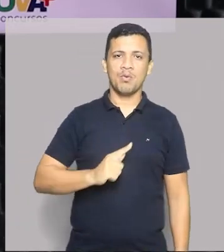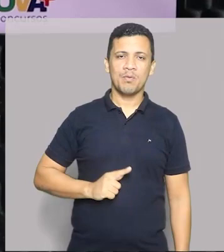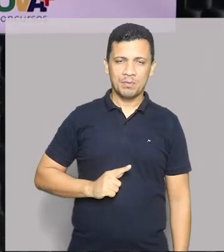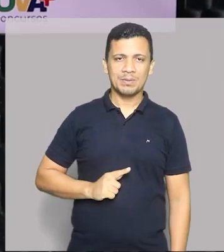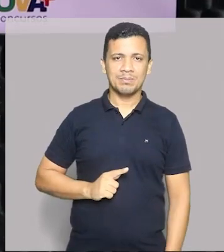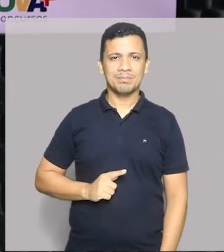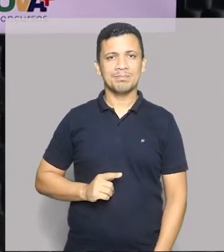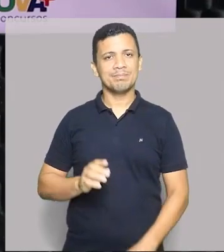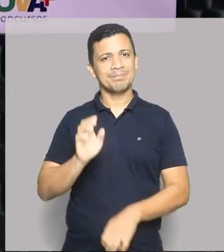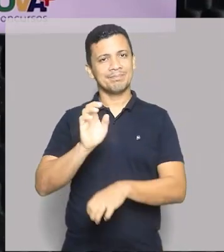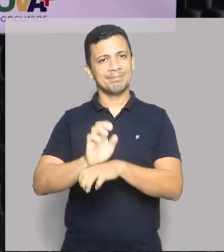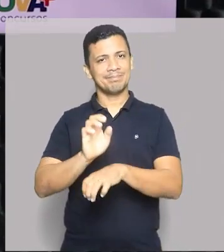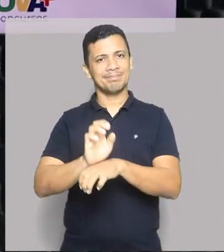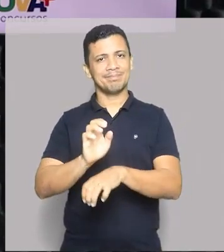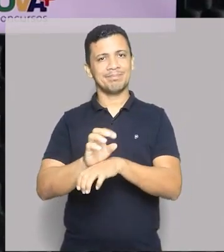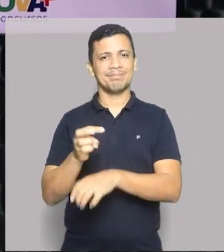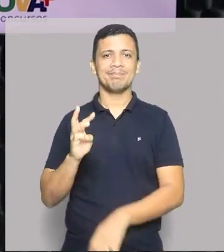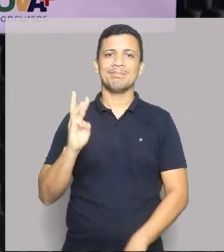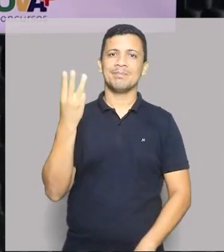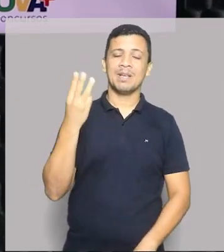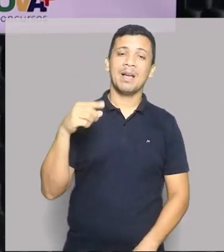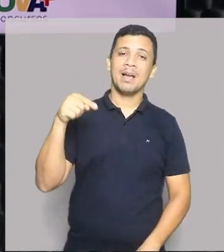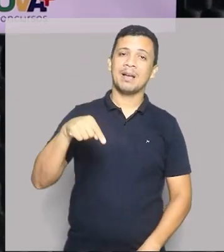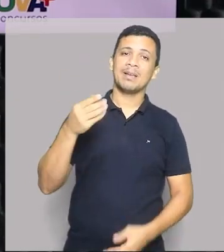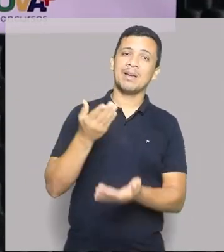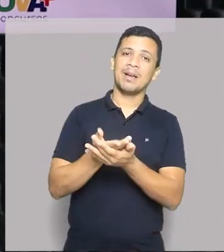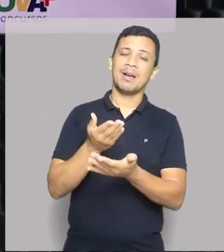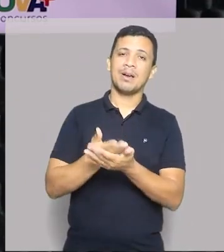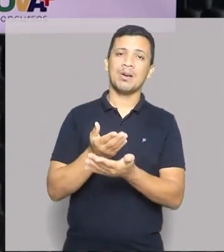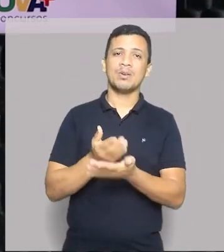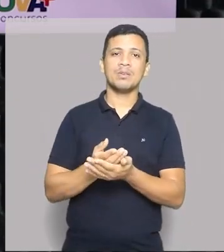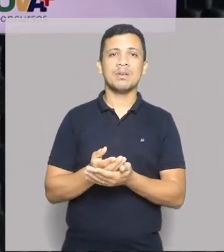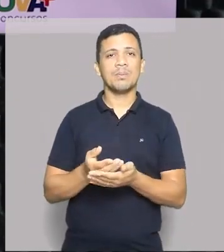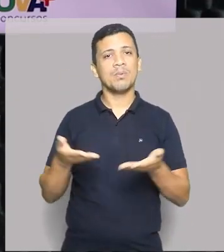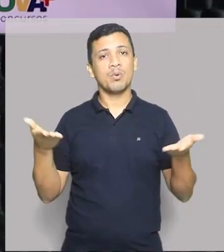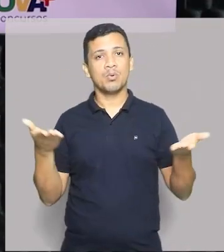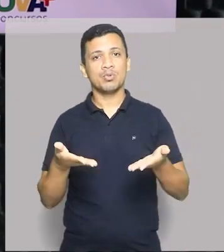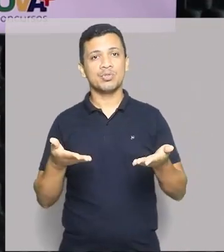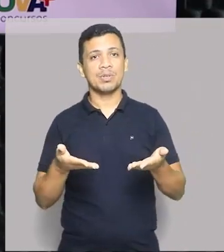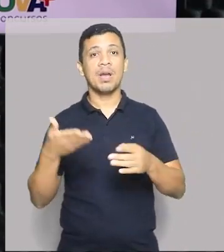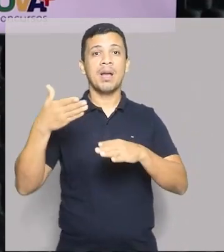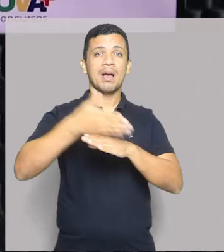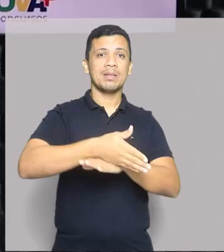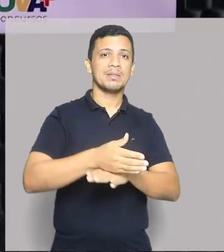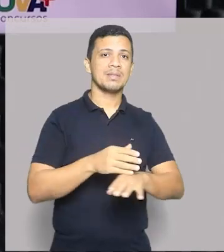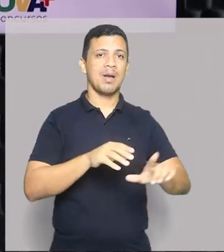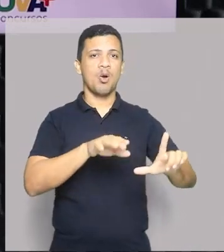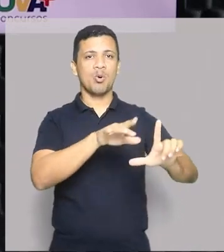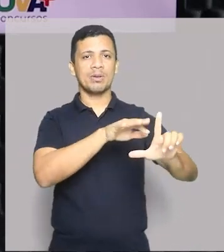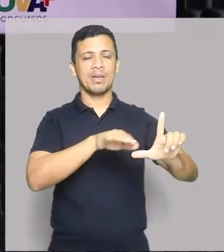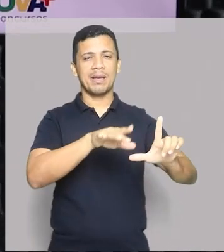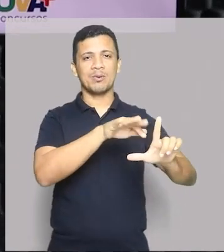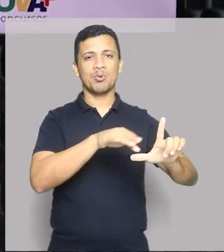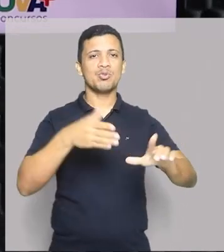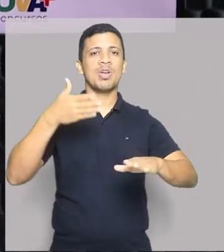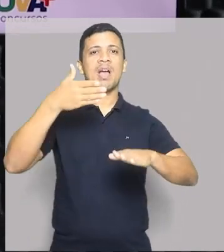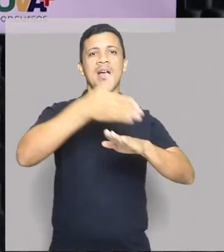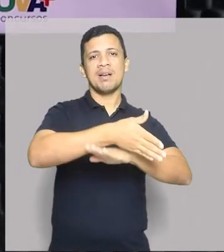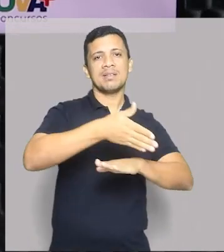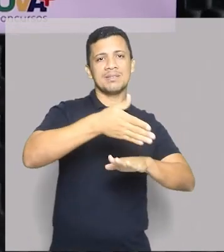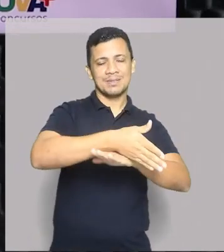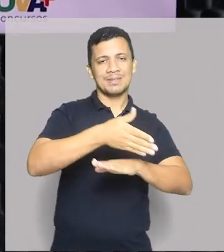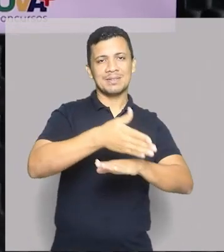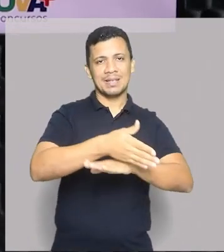Você vai acompanhar a nossa aula de hoje a partir do QR Code e você vai ter o acesso